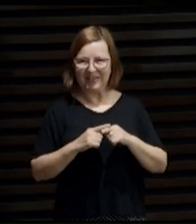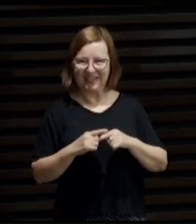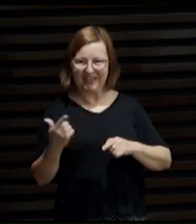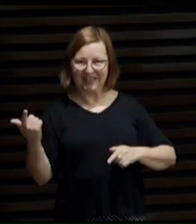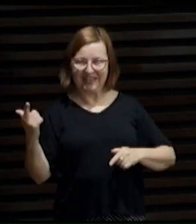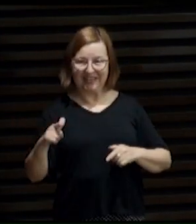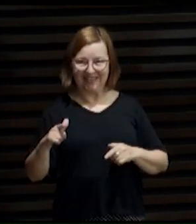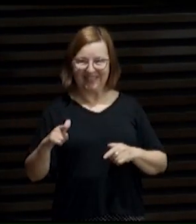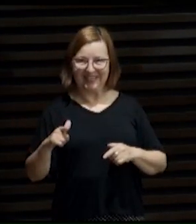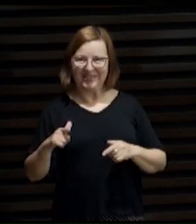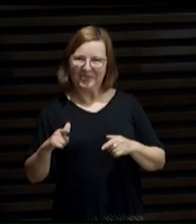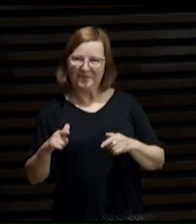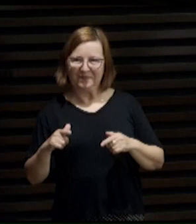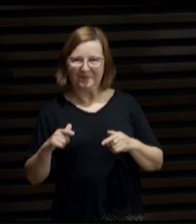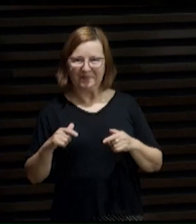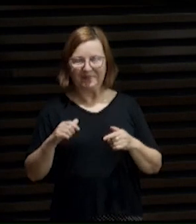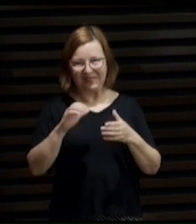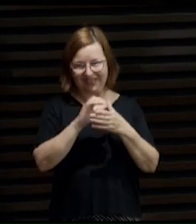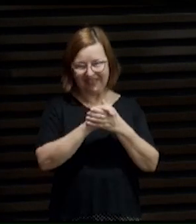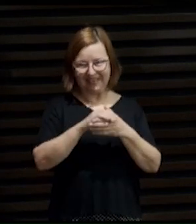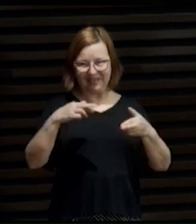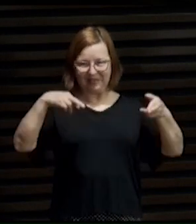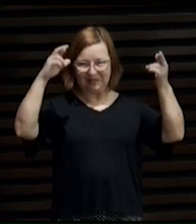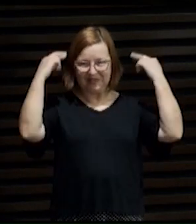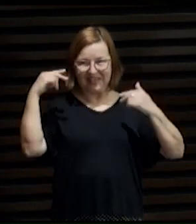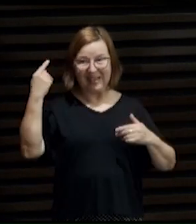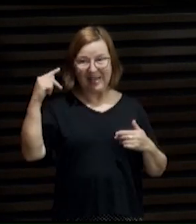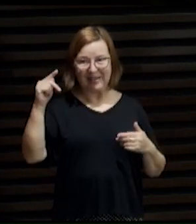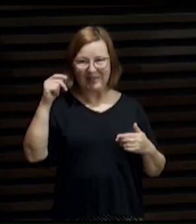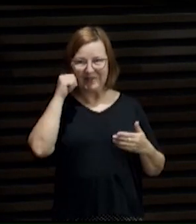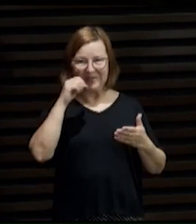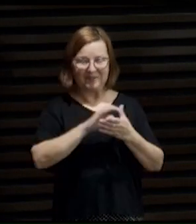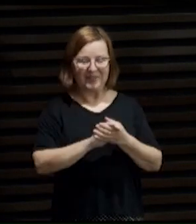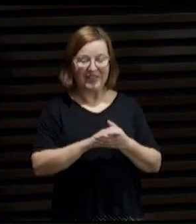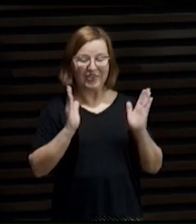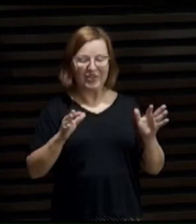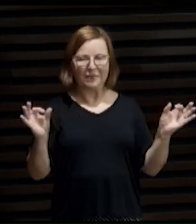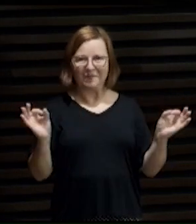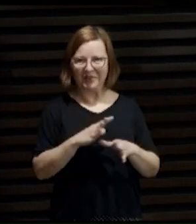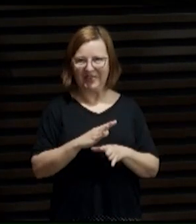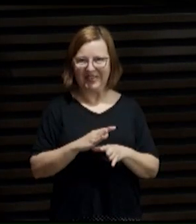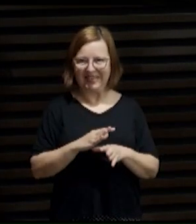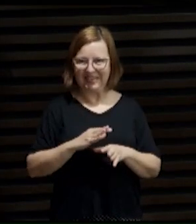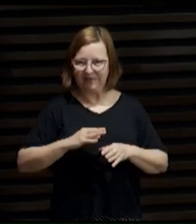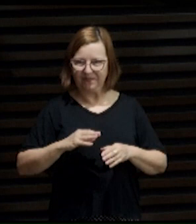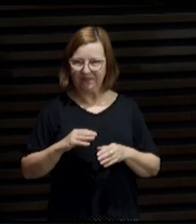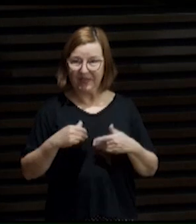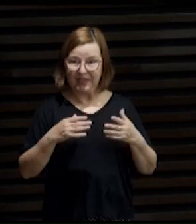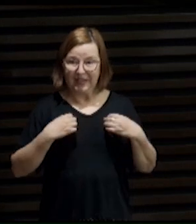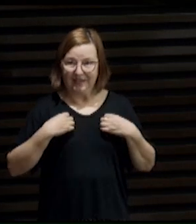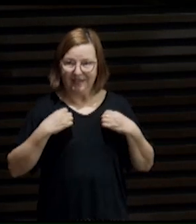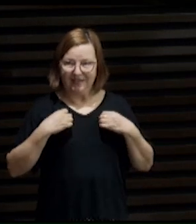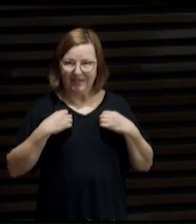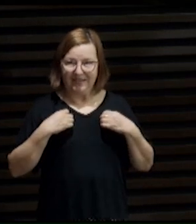as bodas do Cordeiro, e já a sua esposa se aprontou. E foi-lhe dado que vestisse de linho fino, puro